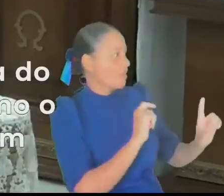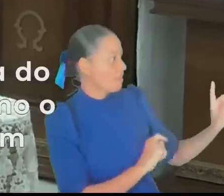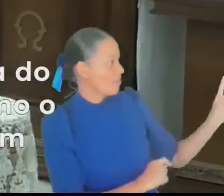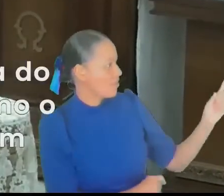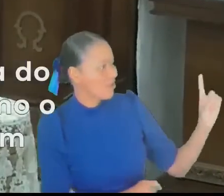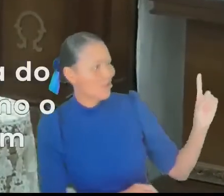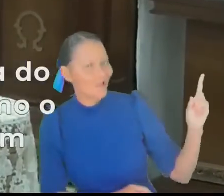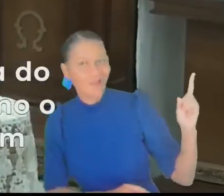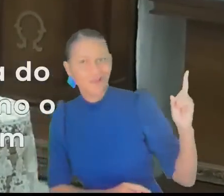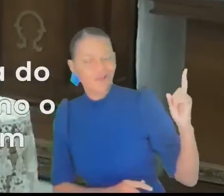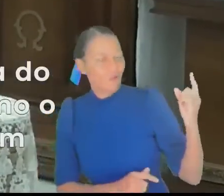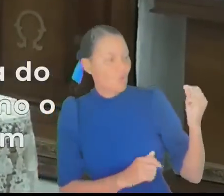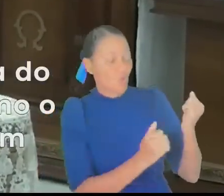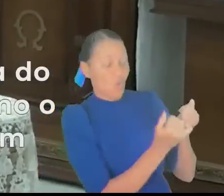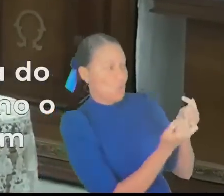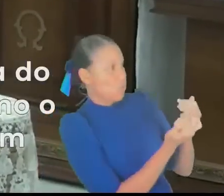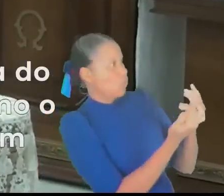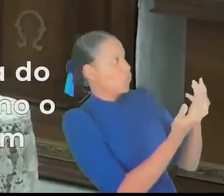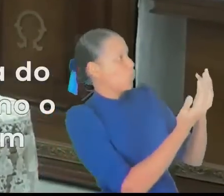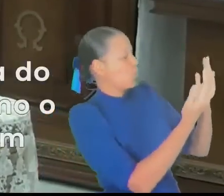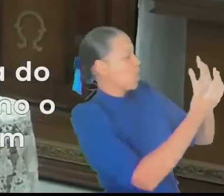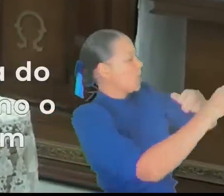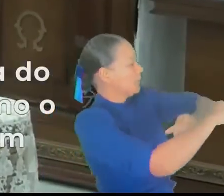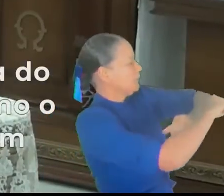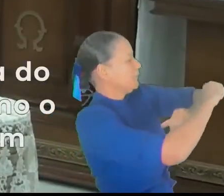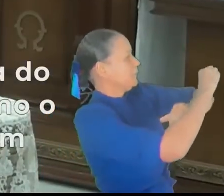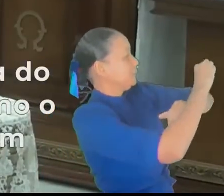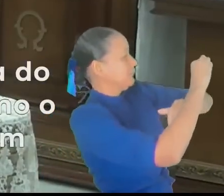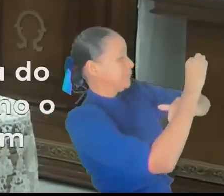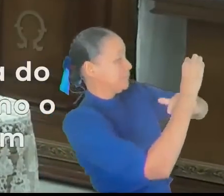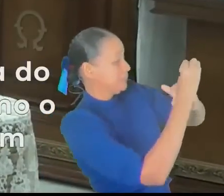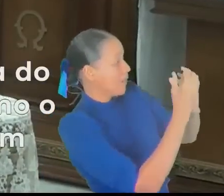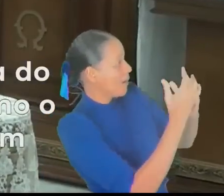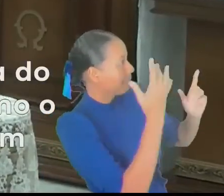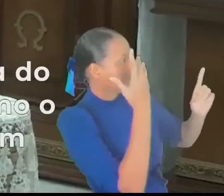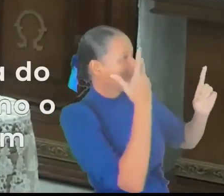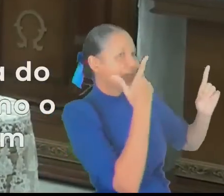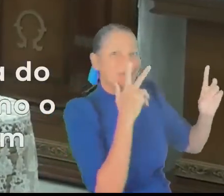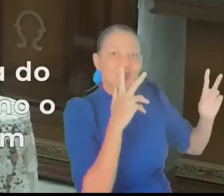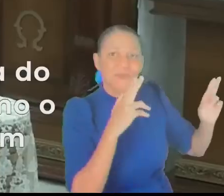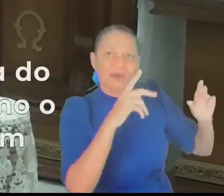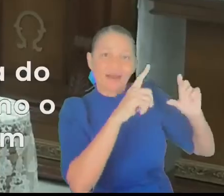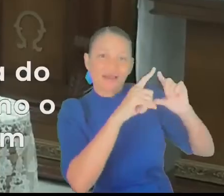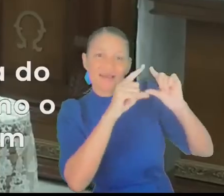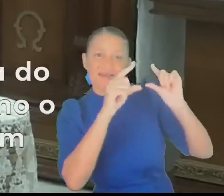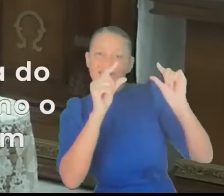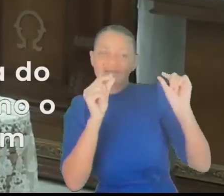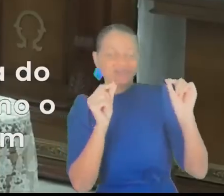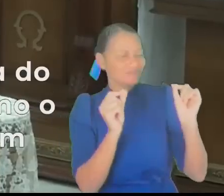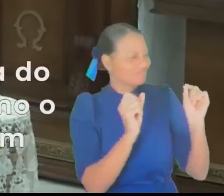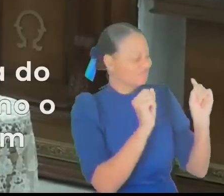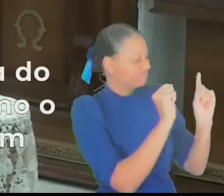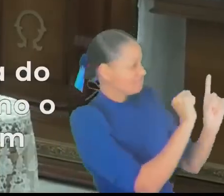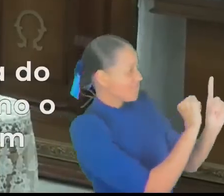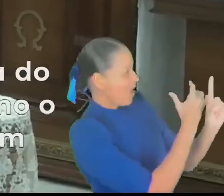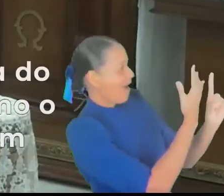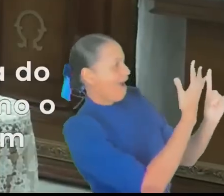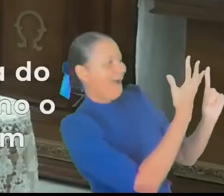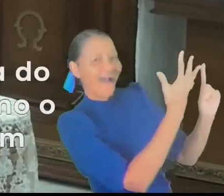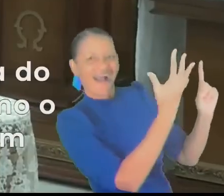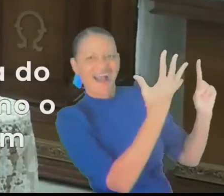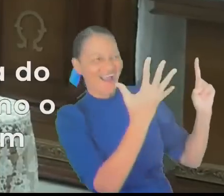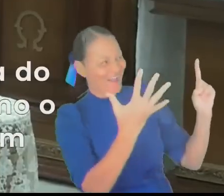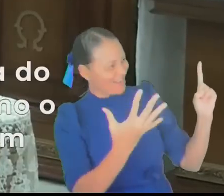alva do dia, formosa como a lua, brilhante